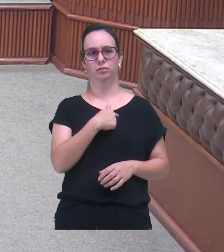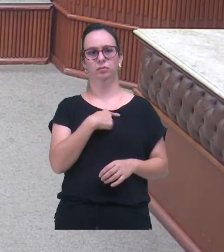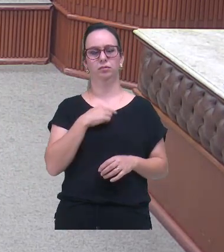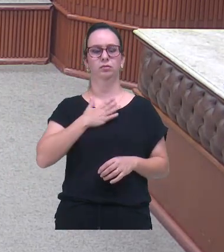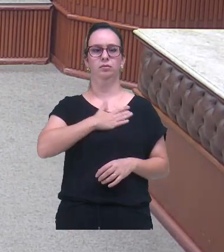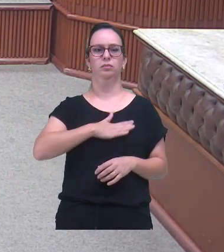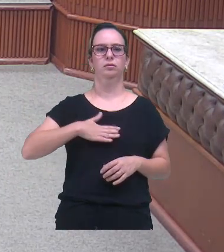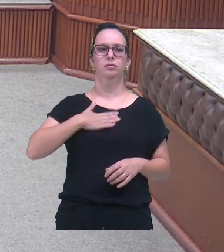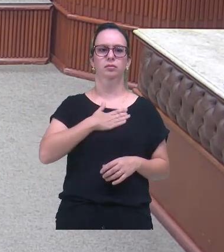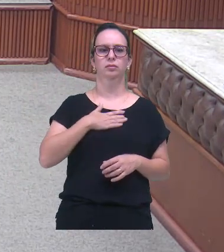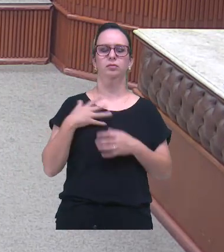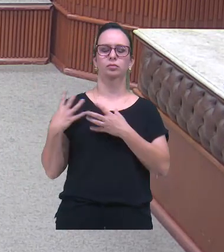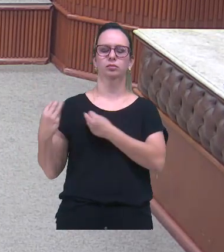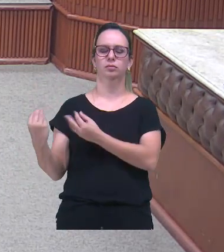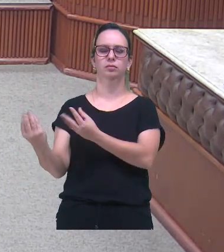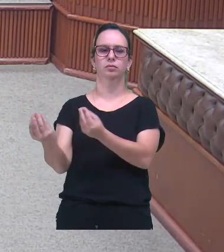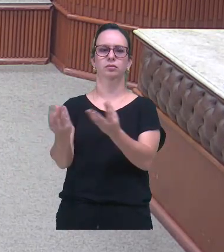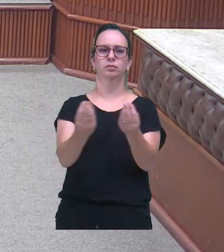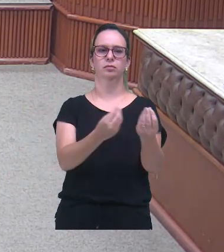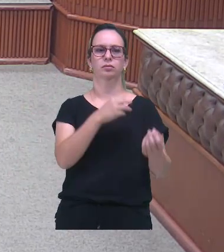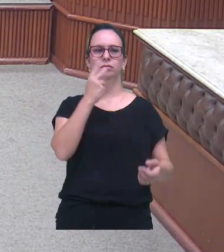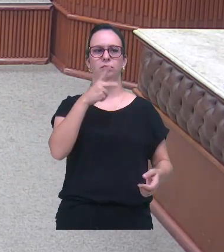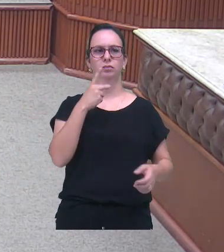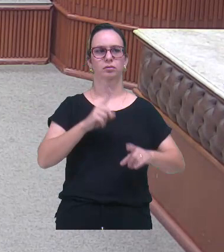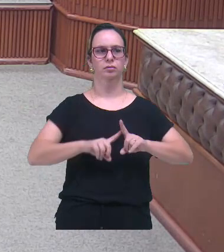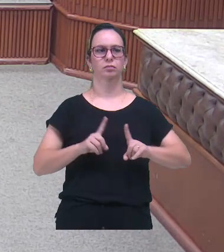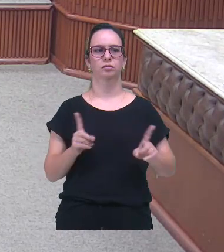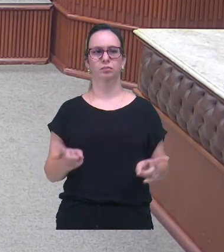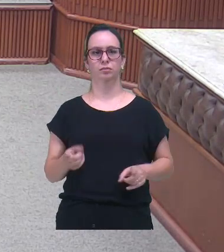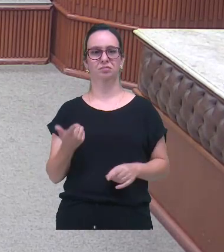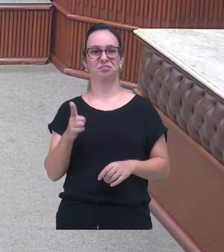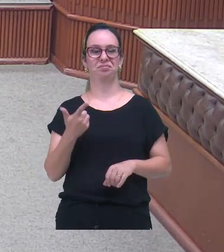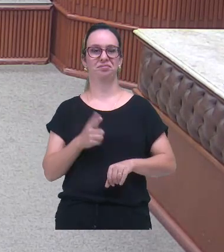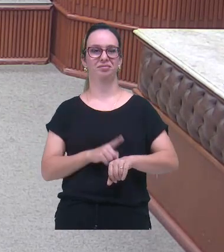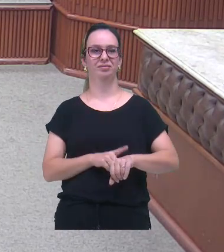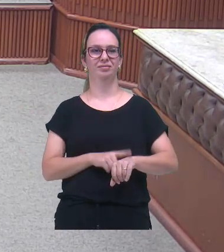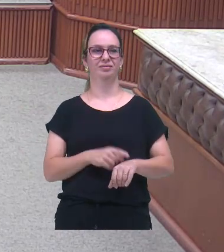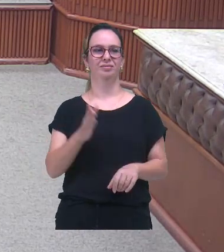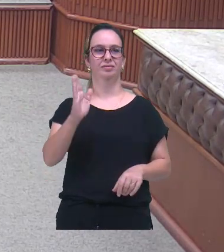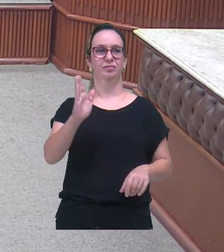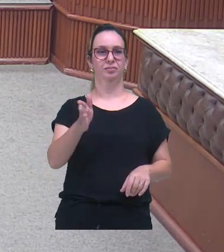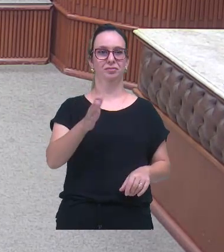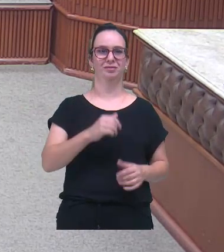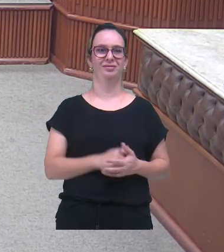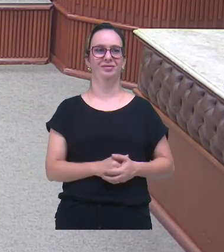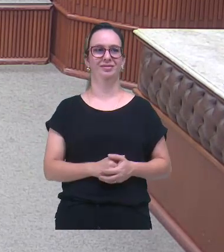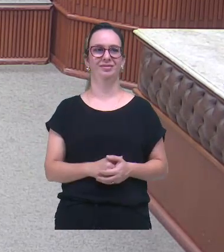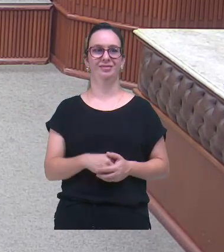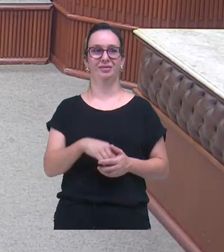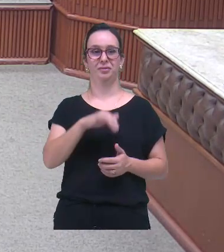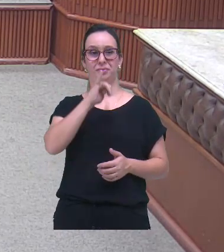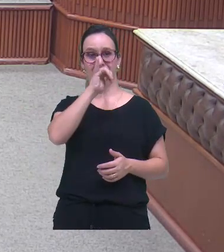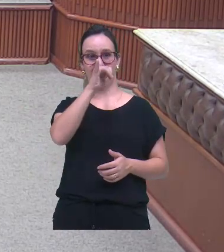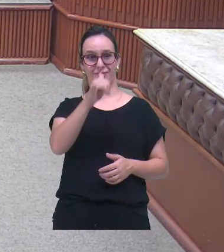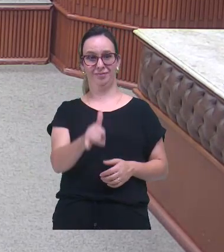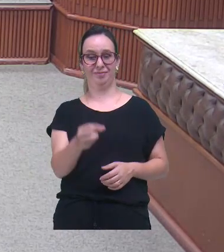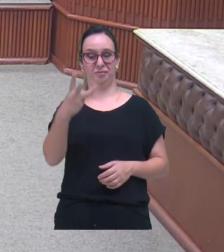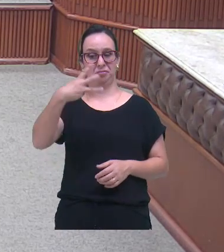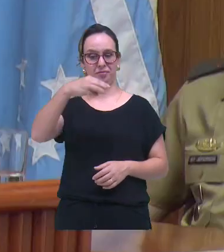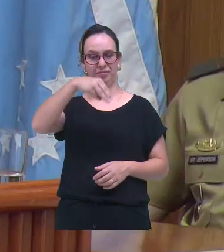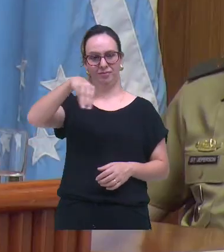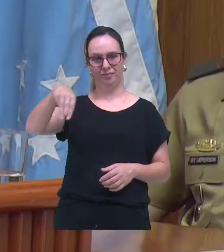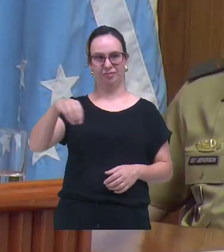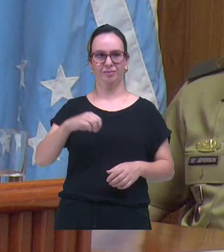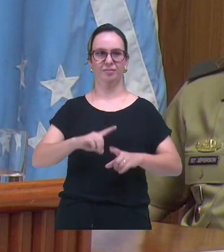gosto muito de falar, mas hoje eu não vou ter muito tempo. Já fui até alertado aqui que é só 3 minutos. Mas